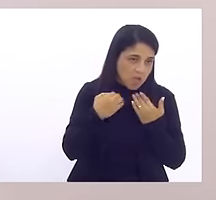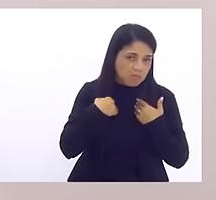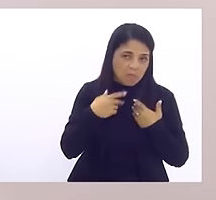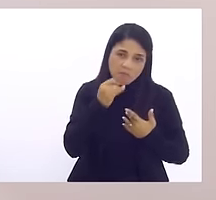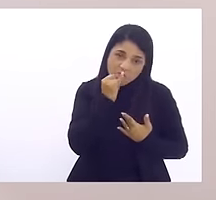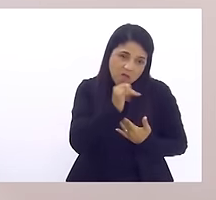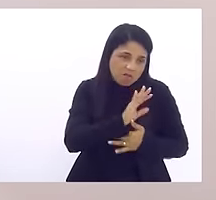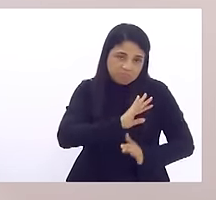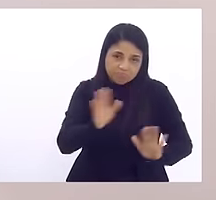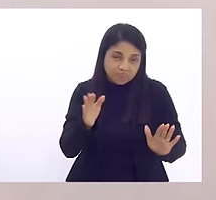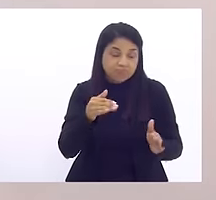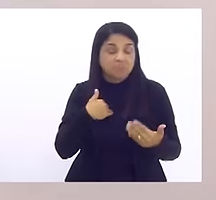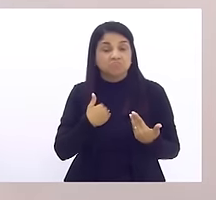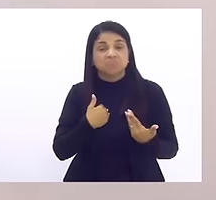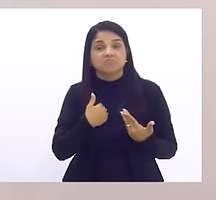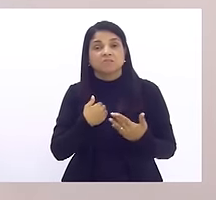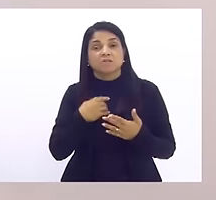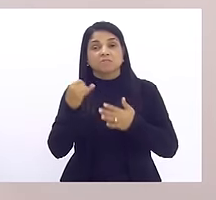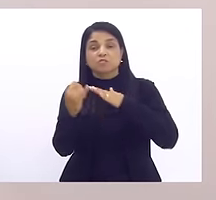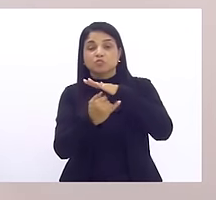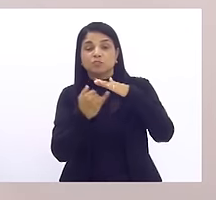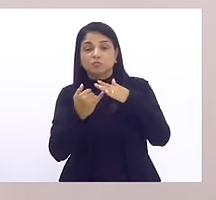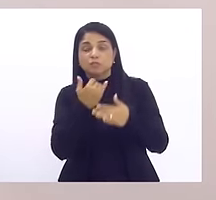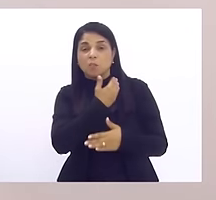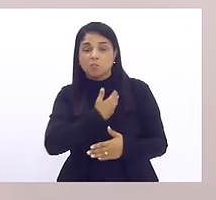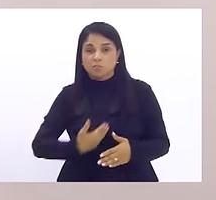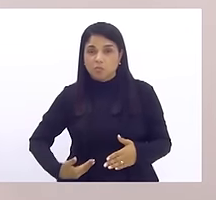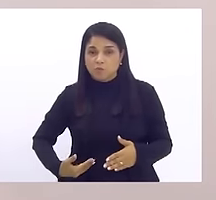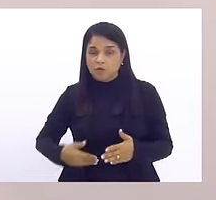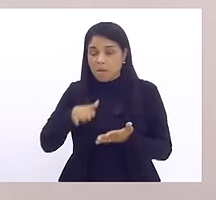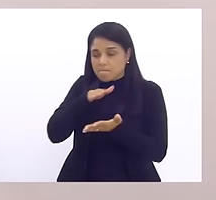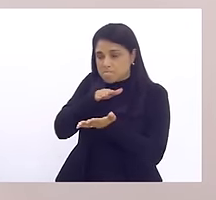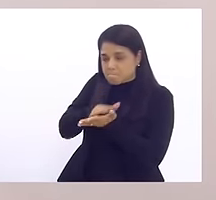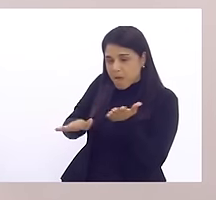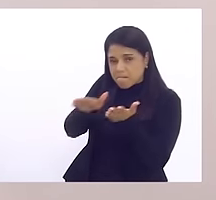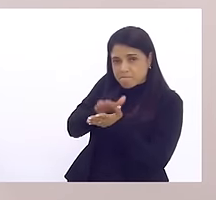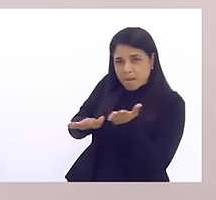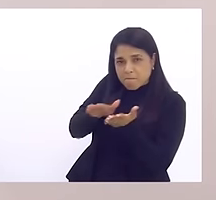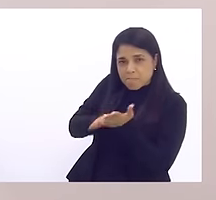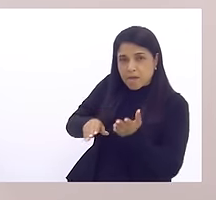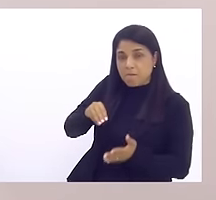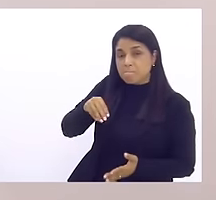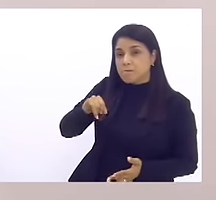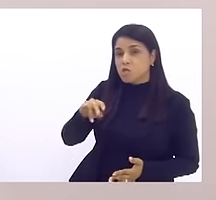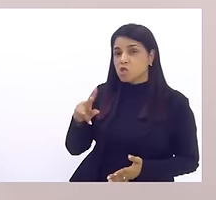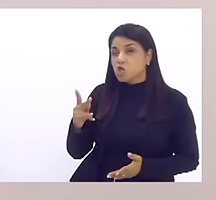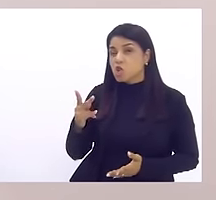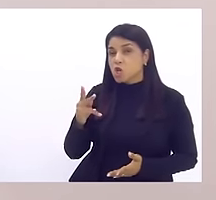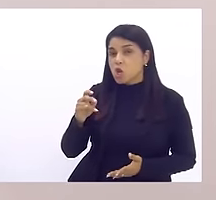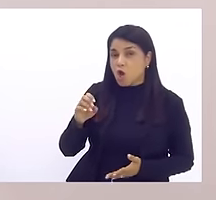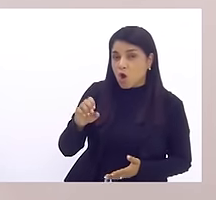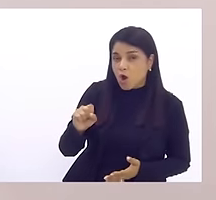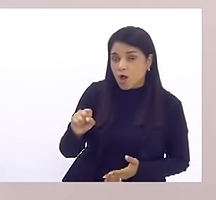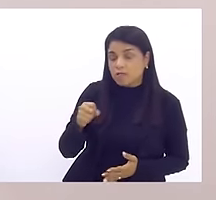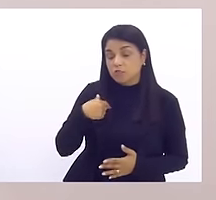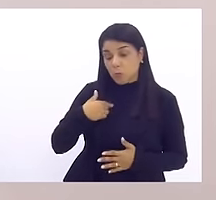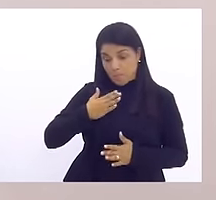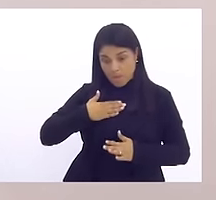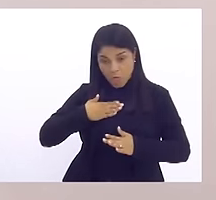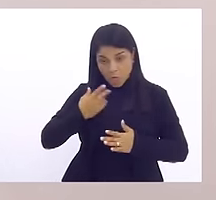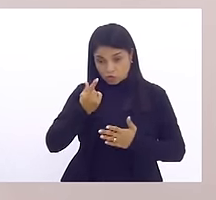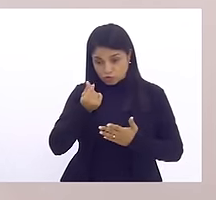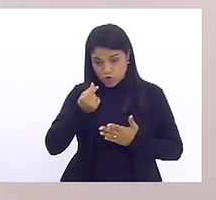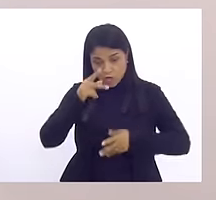eu tô lhe dizendo uma instituição pública que gasta milhões de centenas de milhões de reais o dinheiro